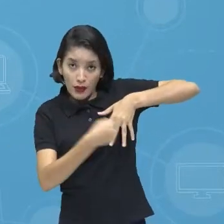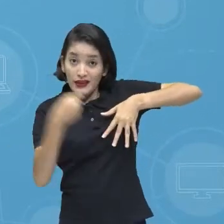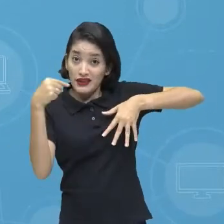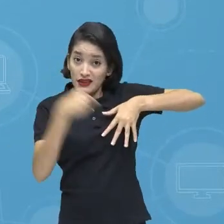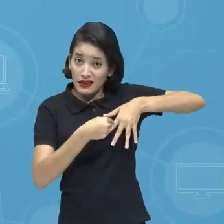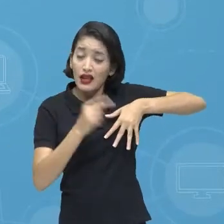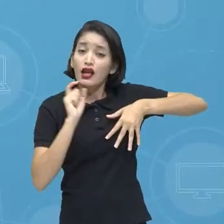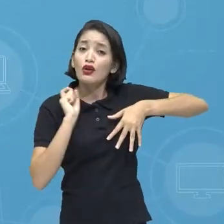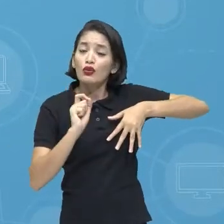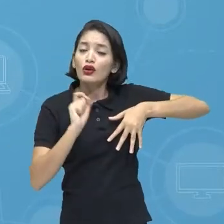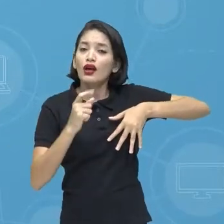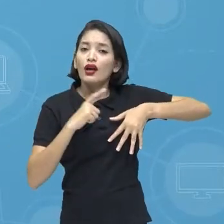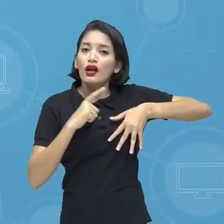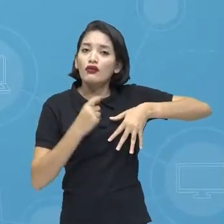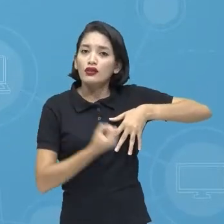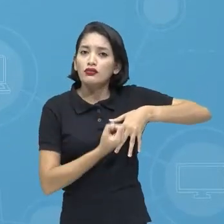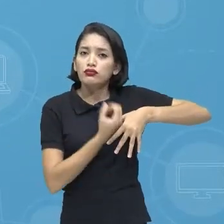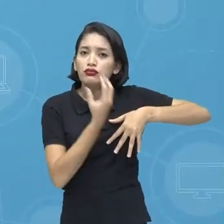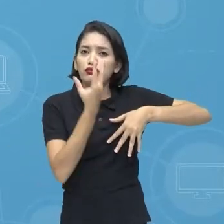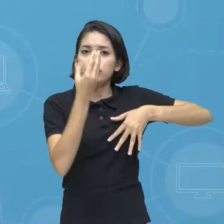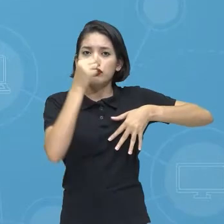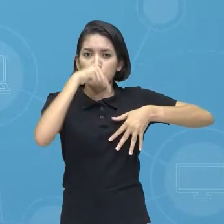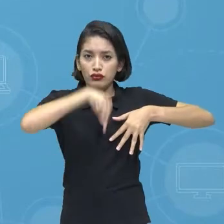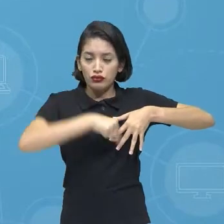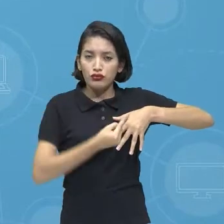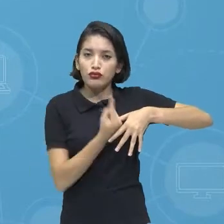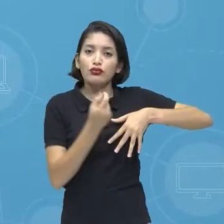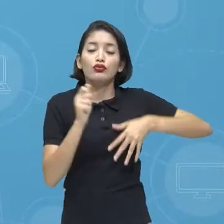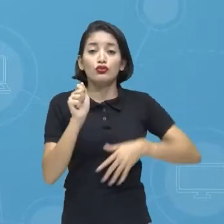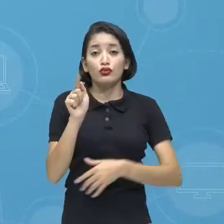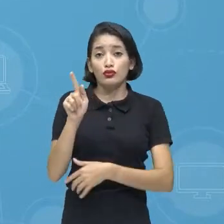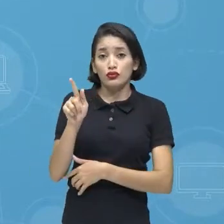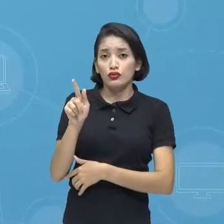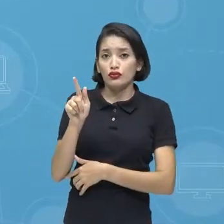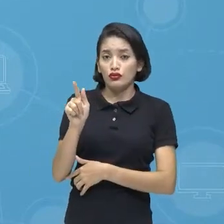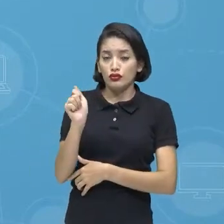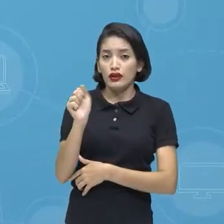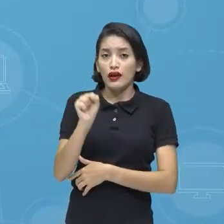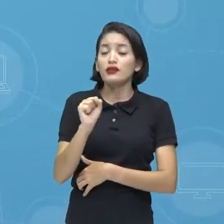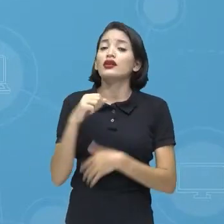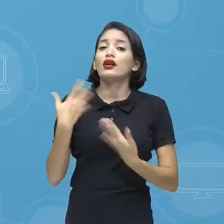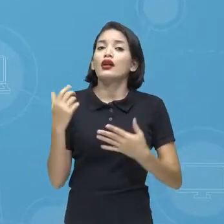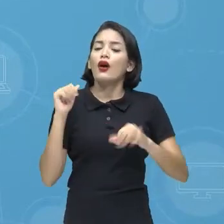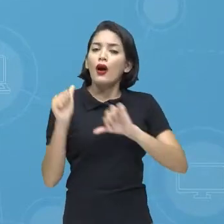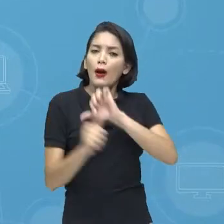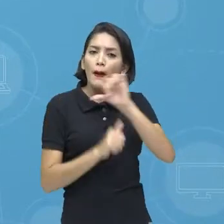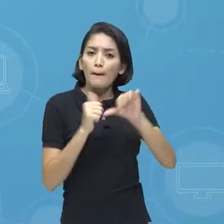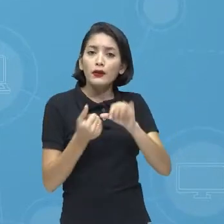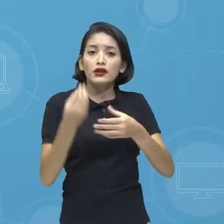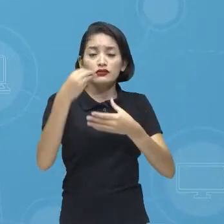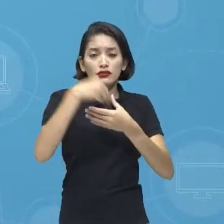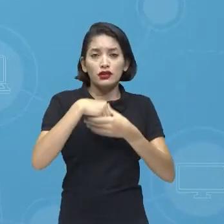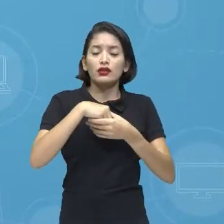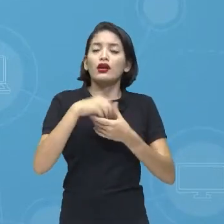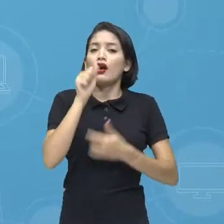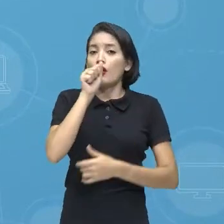que vai levar e trazer o gás oxigênio e o gás carbônico. E aí essa troca é realizada no sistema respiratório lá no